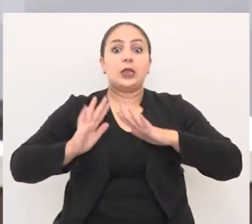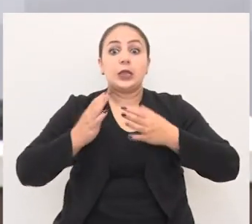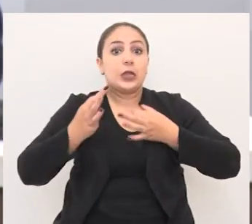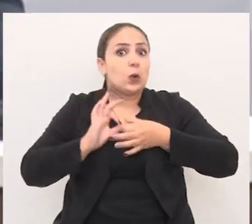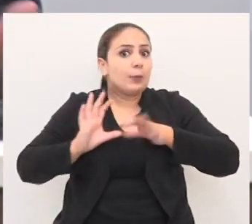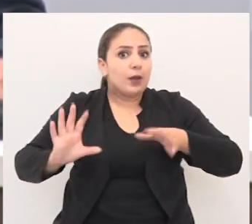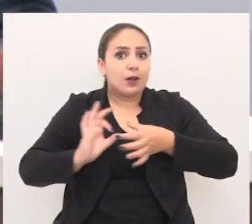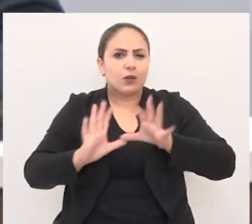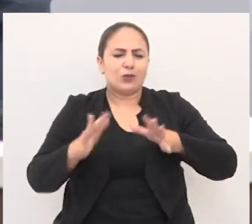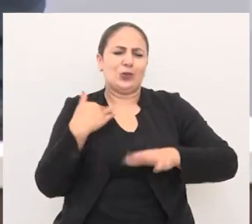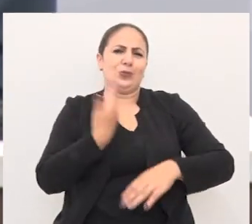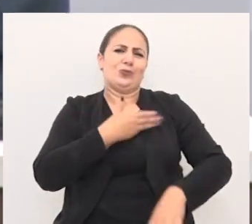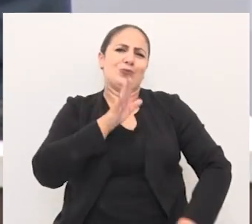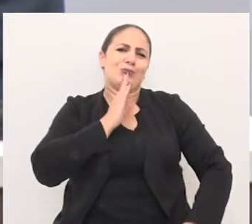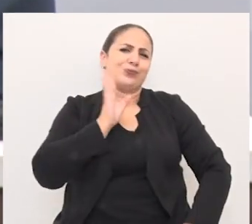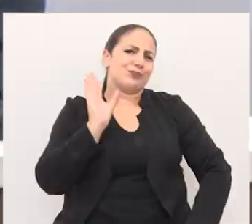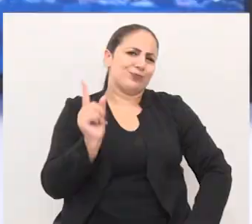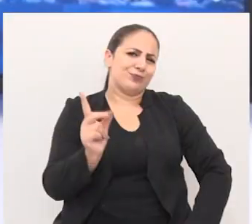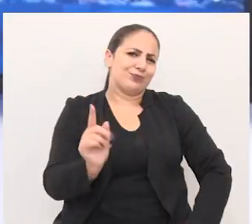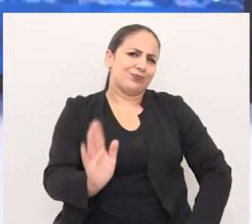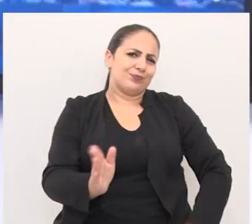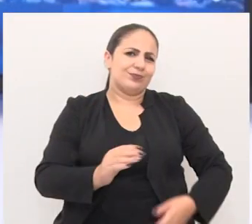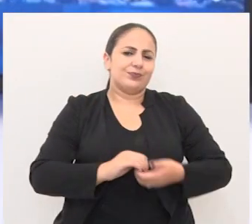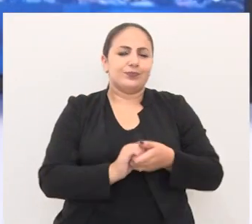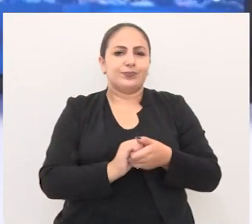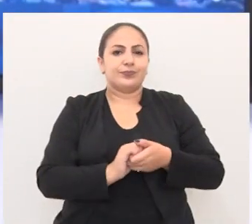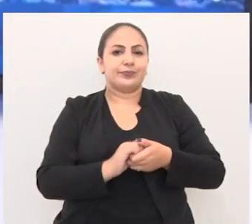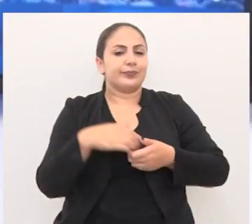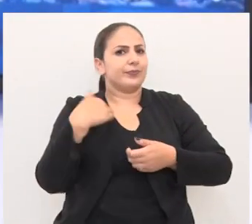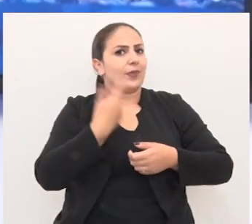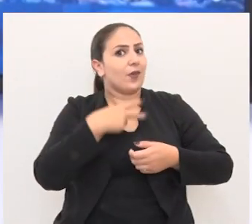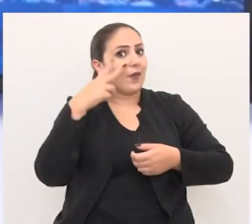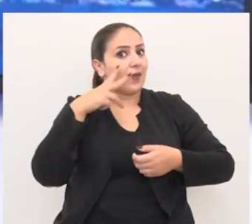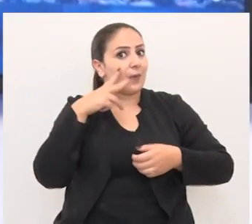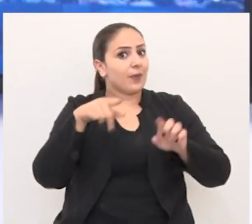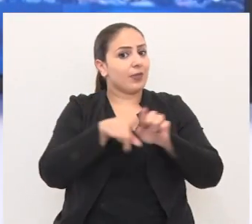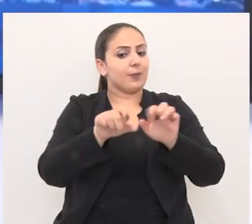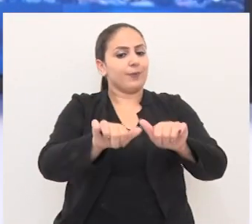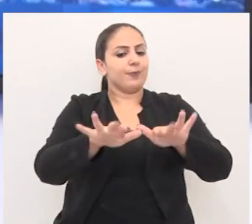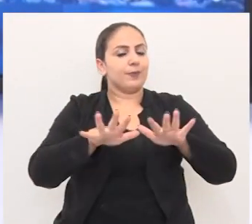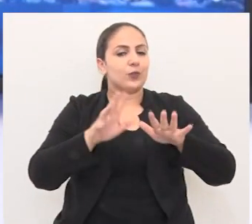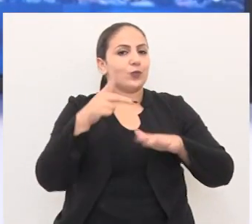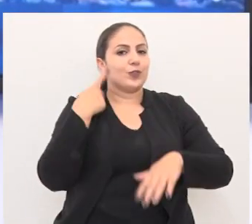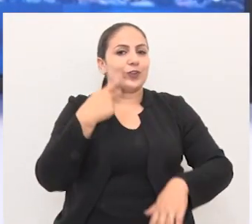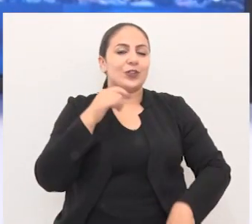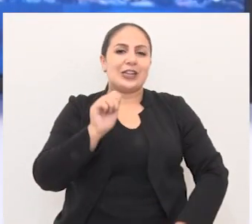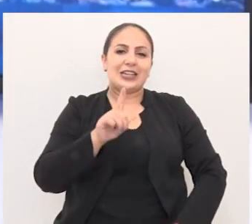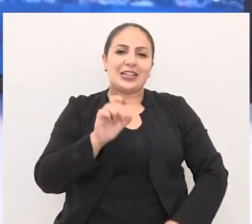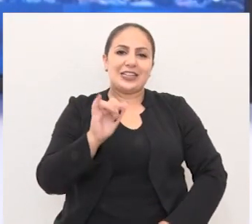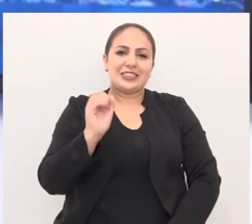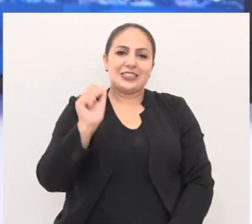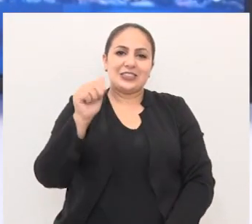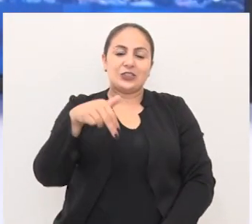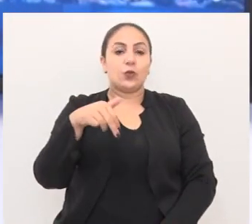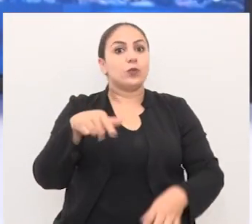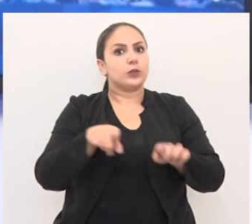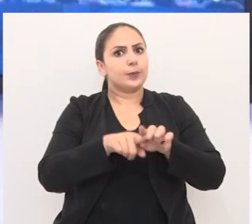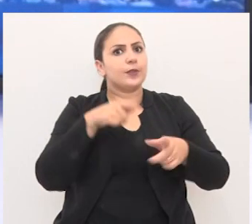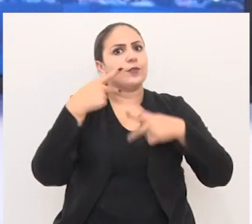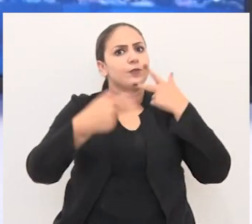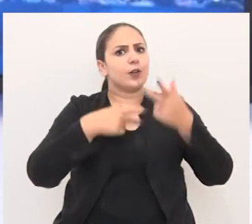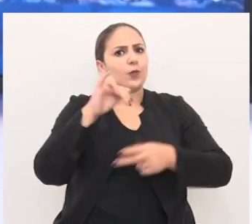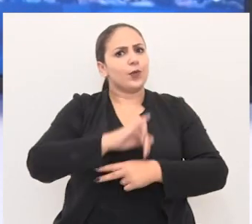tudo nós conhecemos, senhoras e senhores. Vamos lembrar ainda o grande expediente do vereador Gleison Consalter,